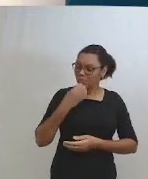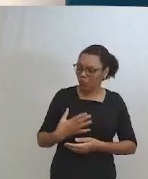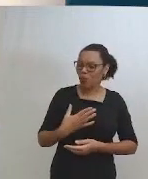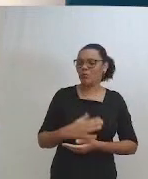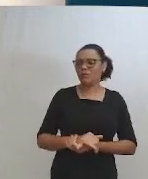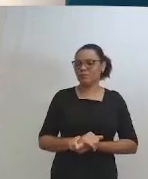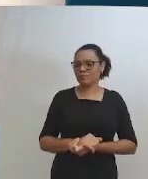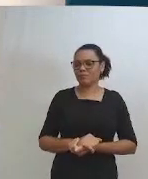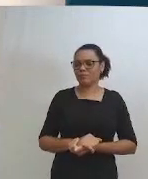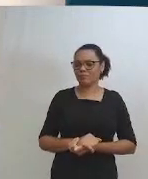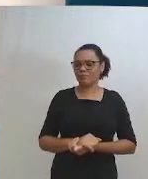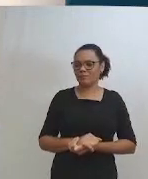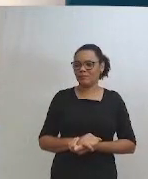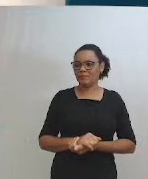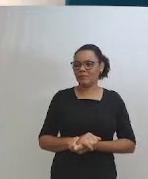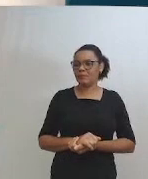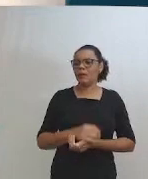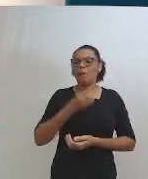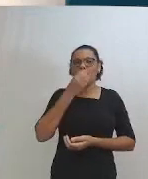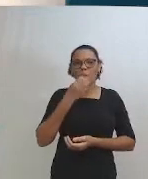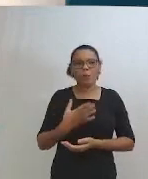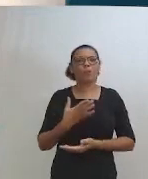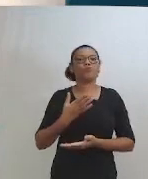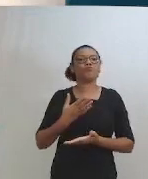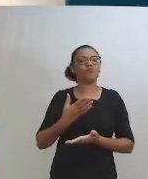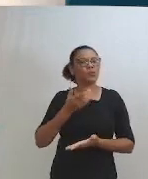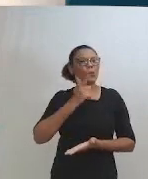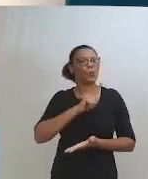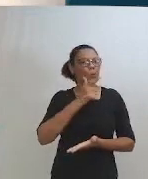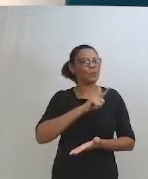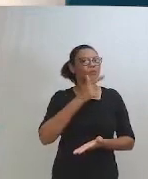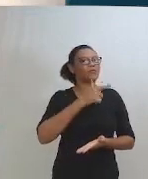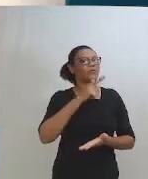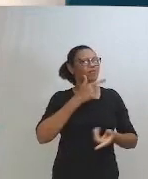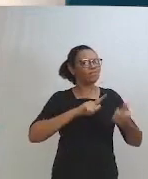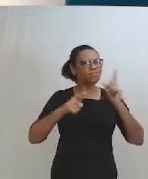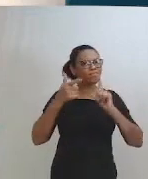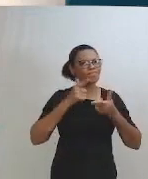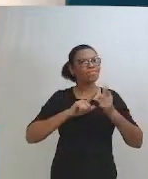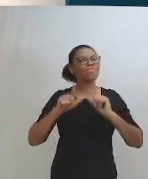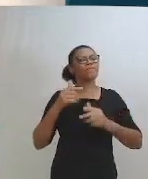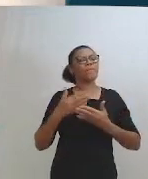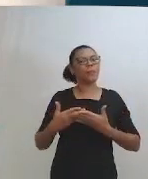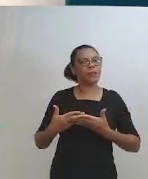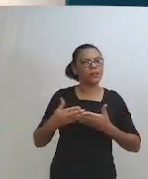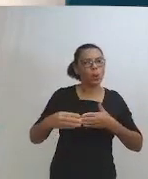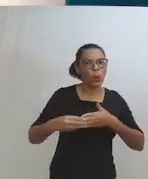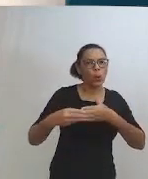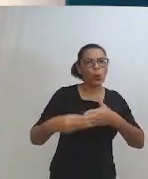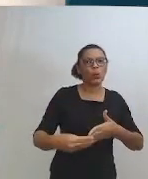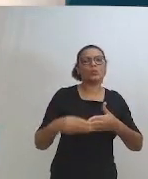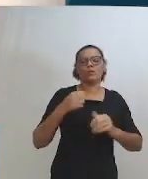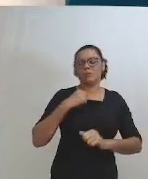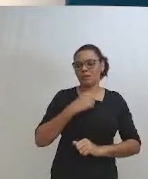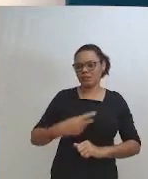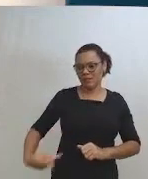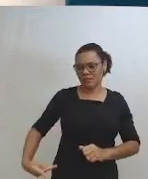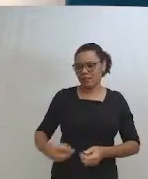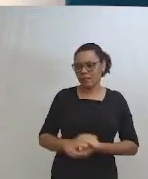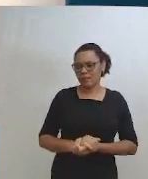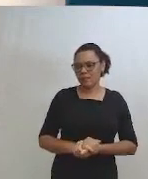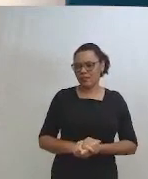Muito proveitosa, bem conduzida pela presidência. Ministra Laurita, não. Vossa Excelência no mês que vem assume a presidência,